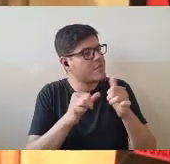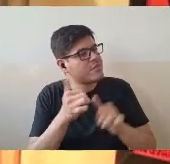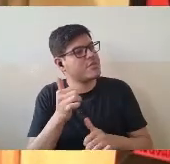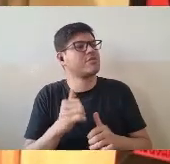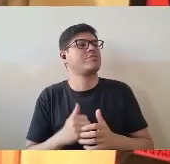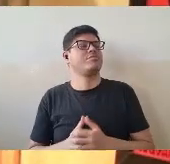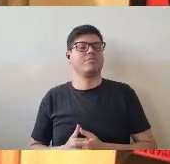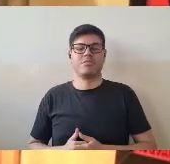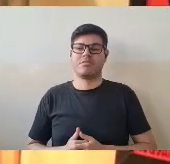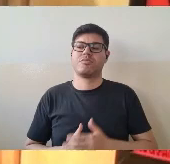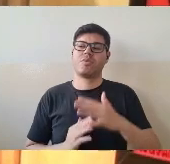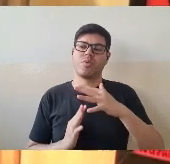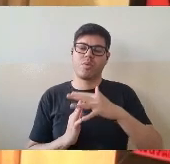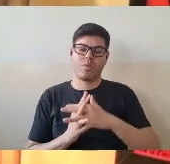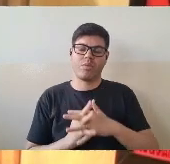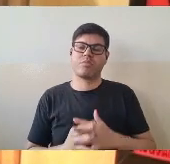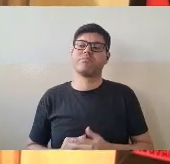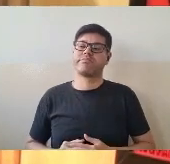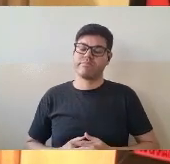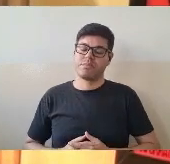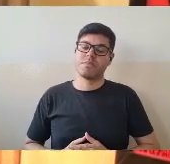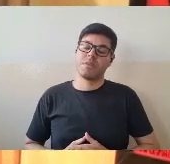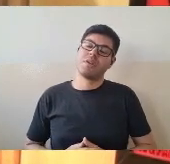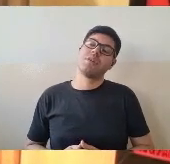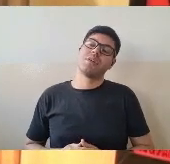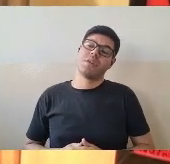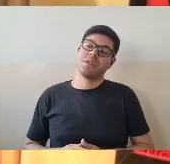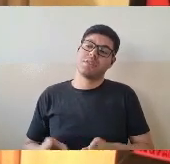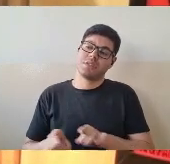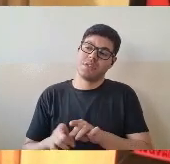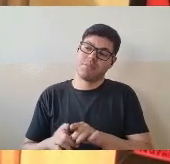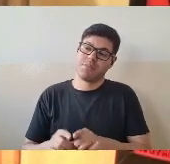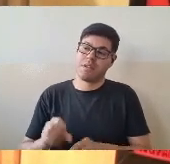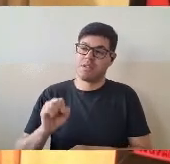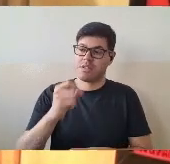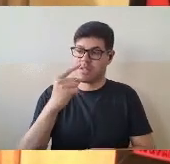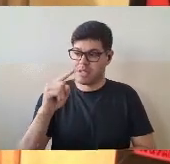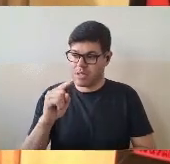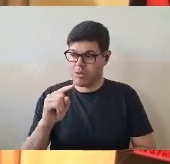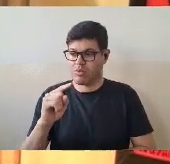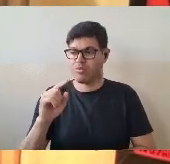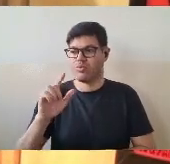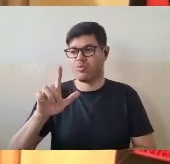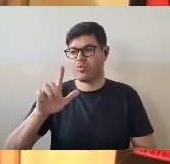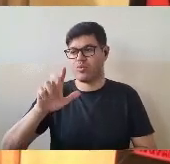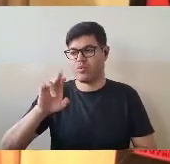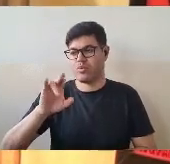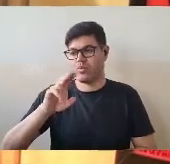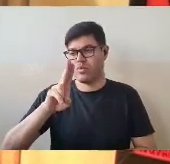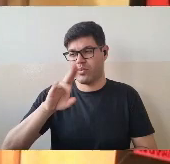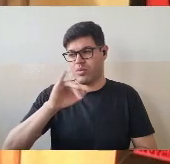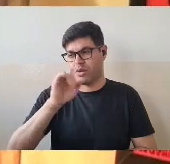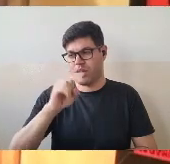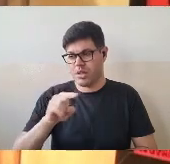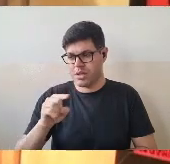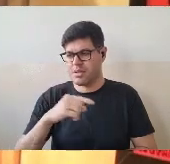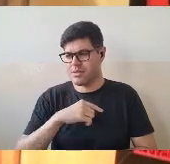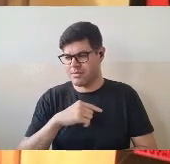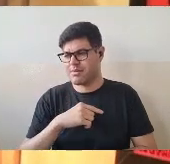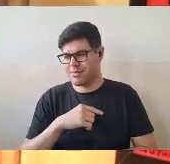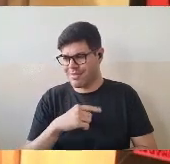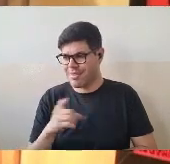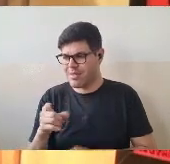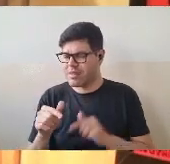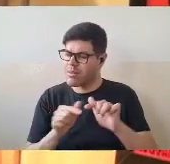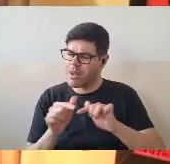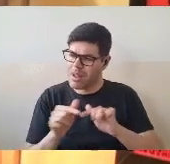hospital. Sim, quando eu vim para cá, só tínhamos o São Luís. E aí atendia pelo São Luís e tal. Atendíamos.